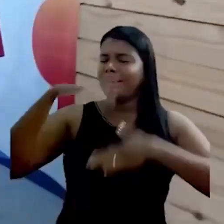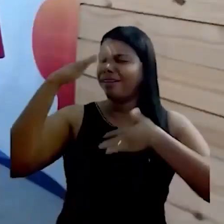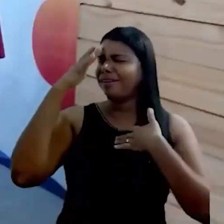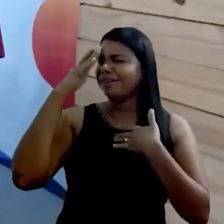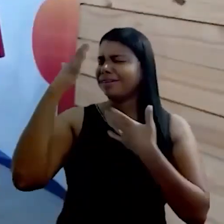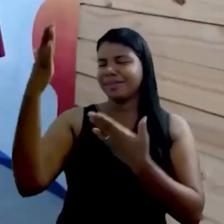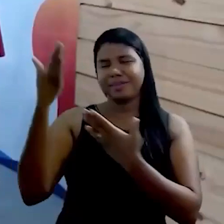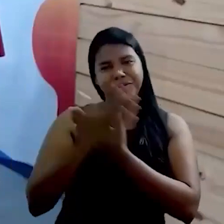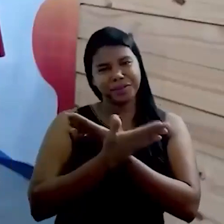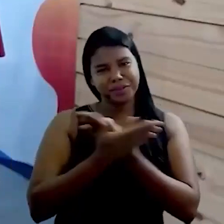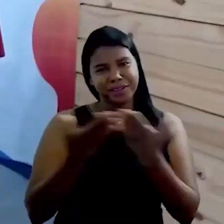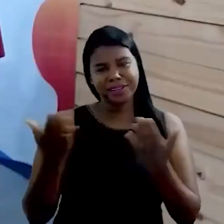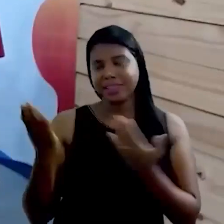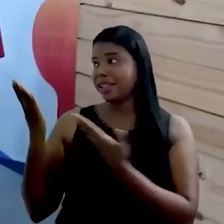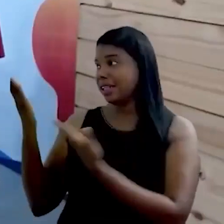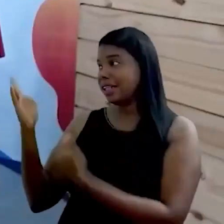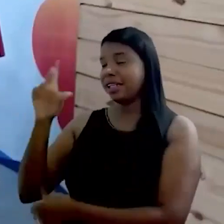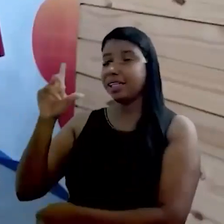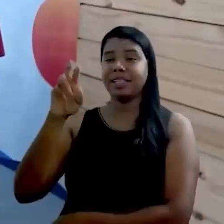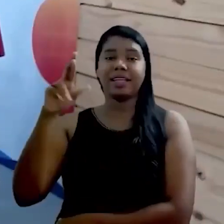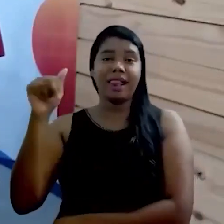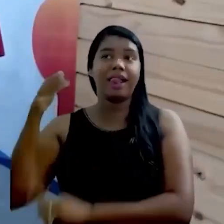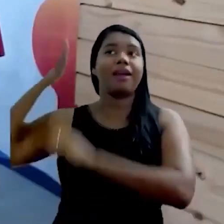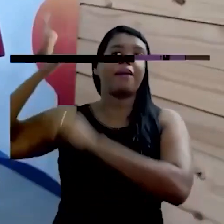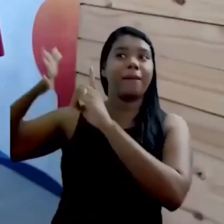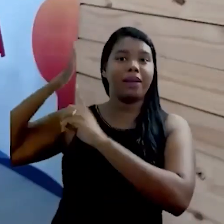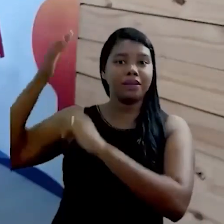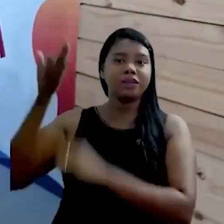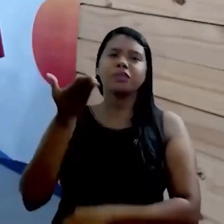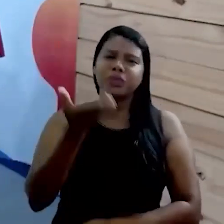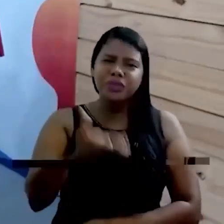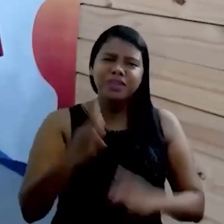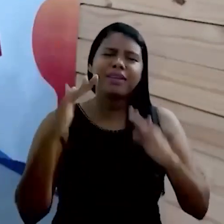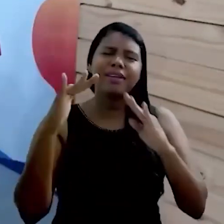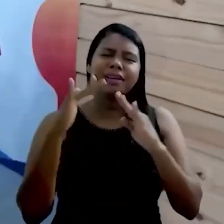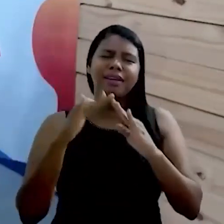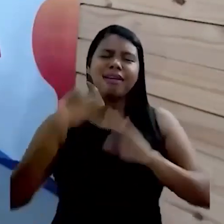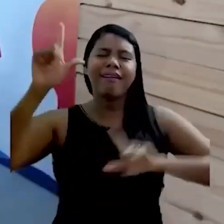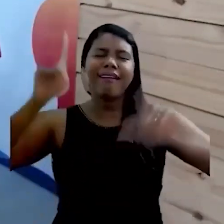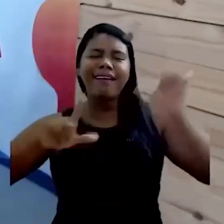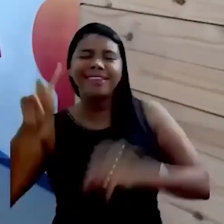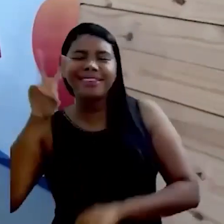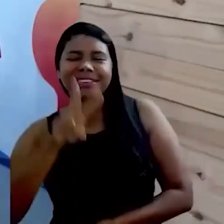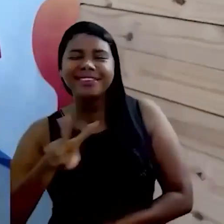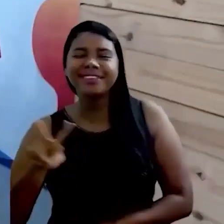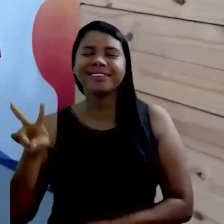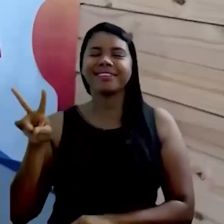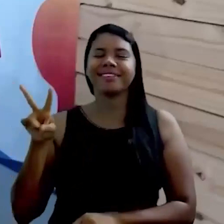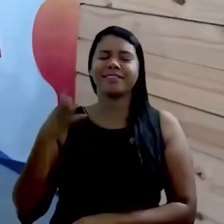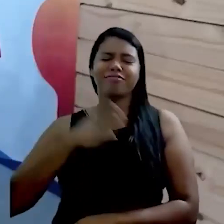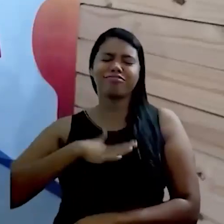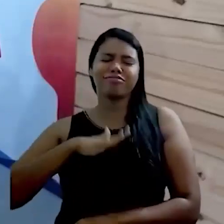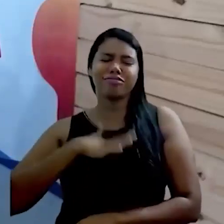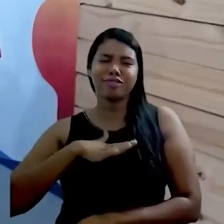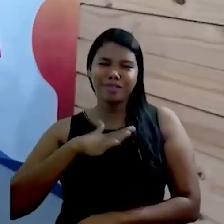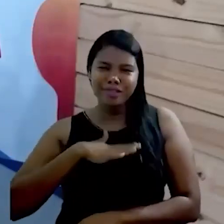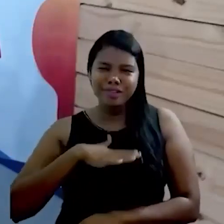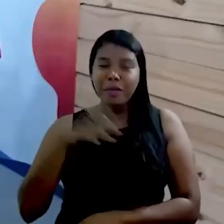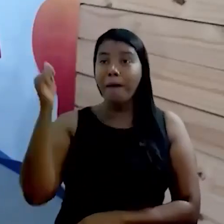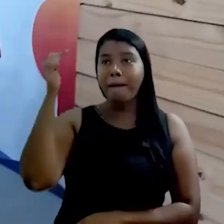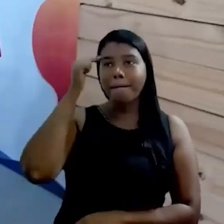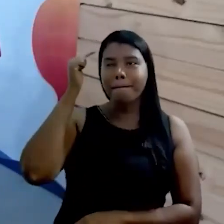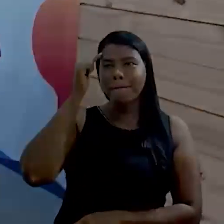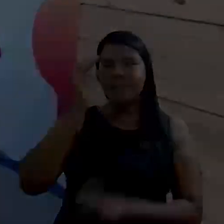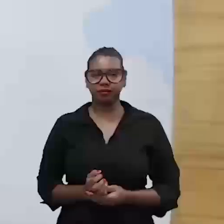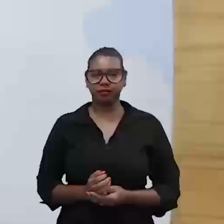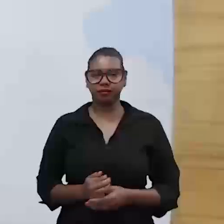agradecer a presença de Lara, a presença de vocês que estão aí em casa prestigiando a gente. Espero que tenham gostado do programa que foi pensado com